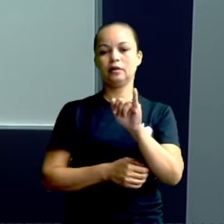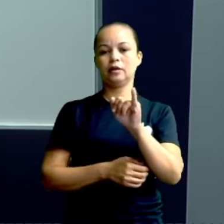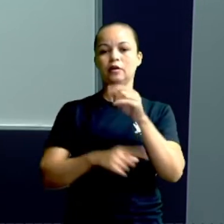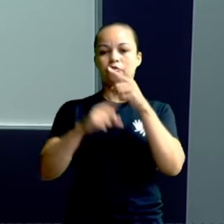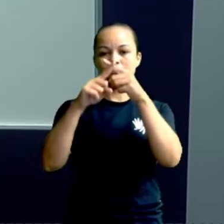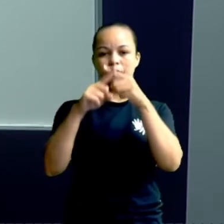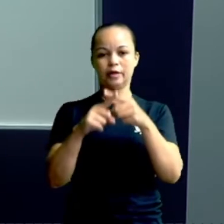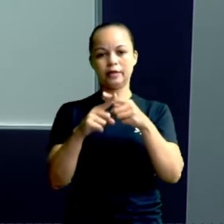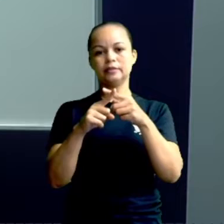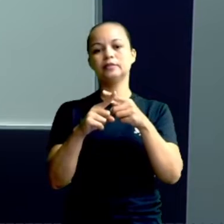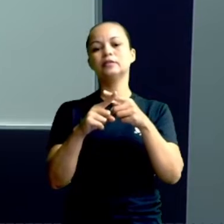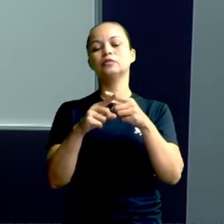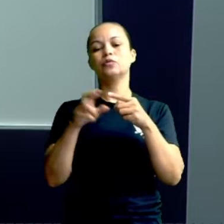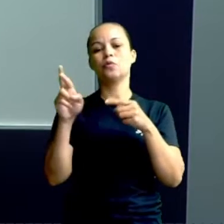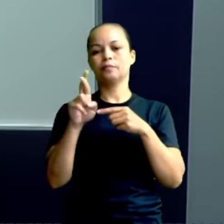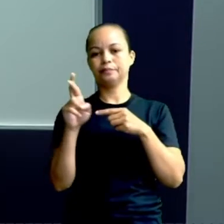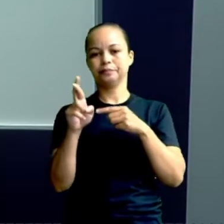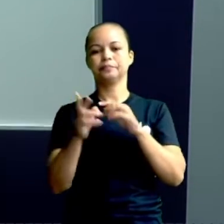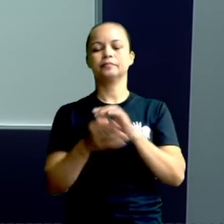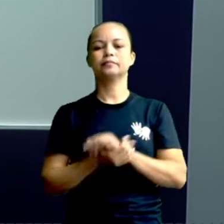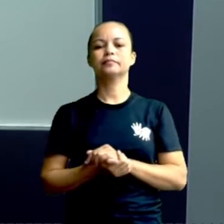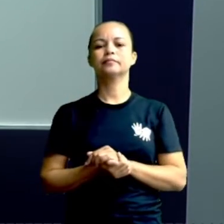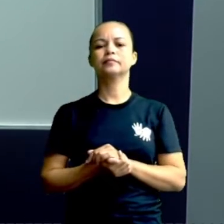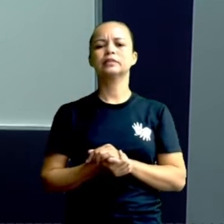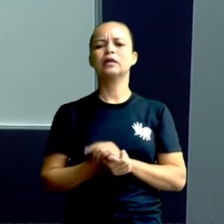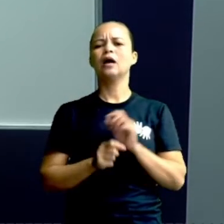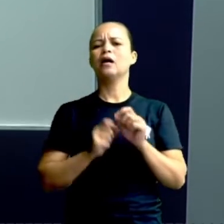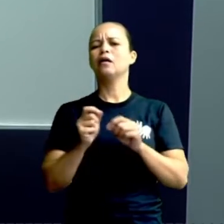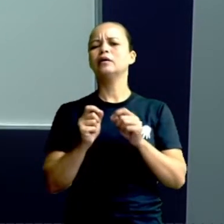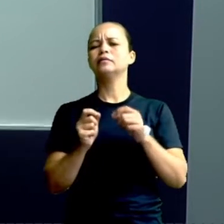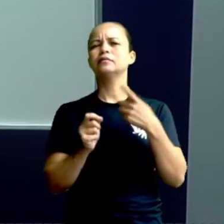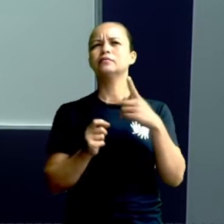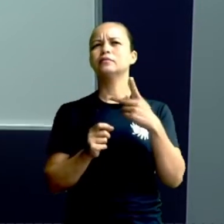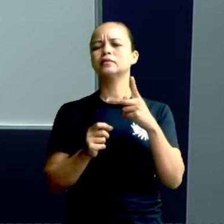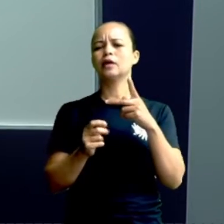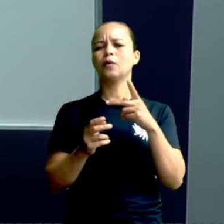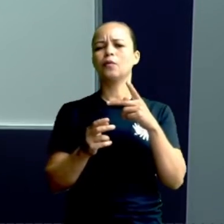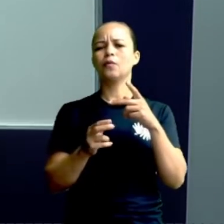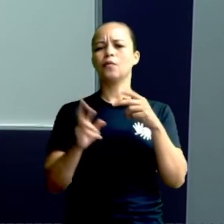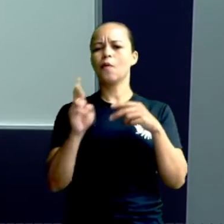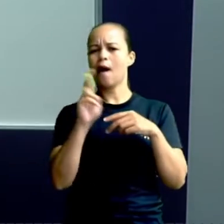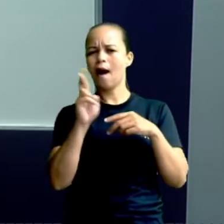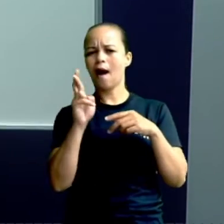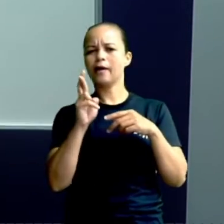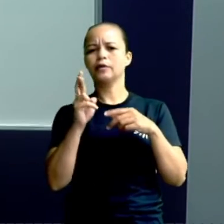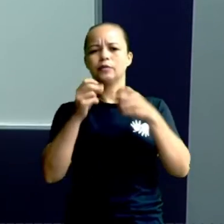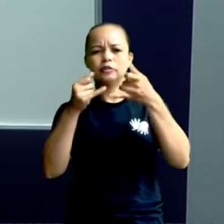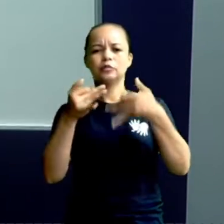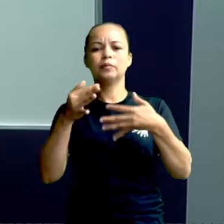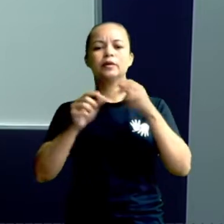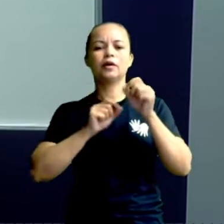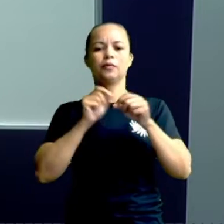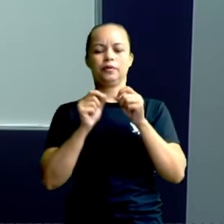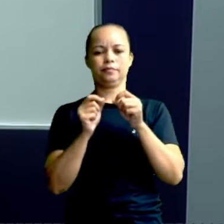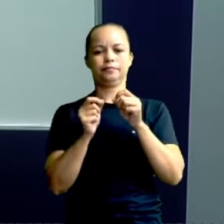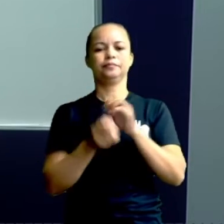vezes o raio. O raio, gente, ele disse que era 5. Vou colocar aqui,